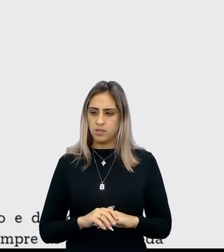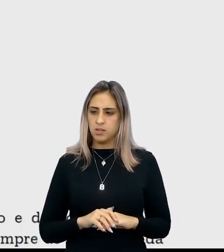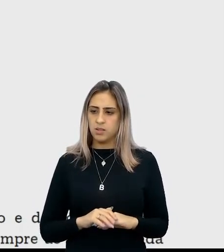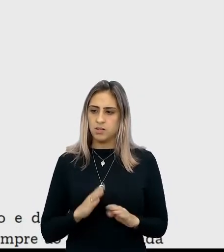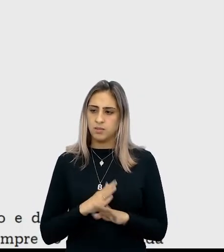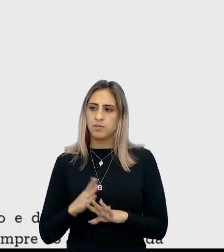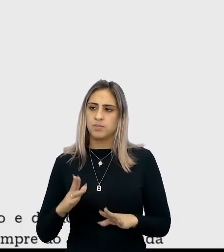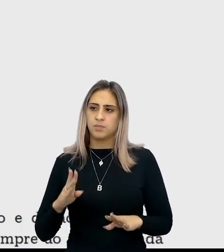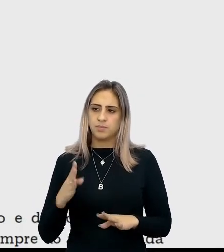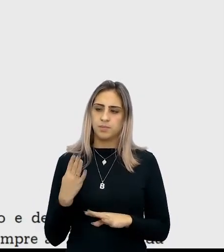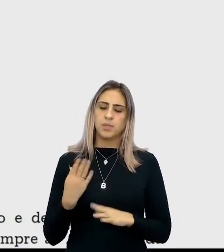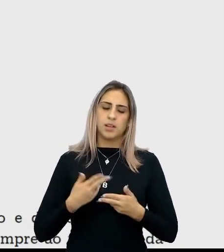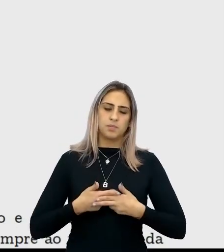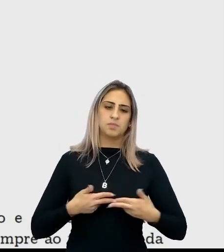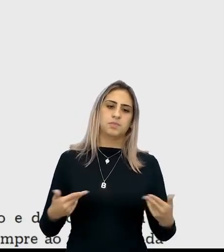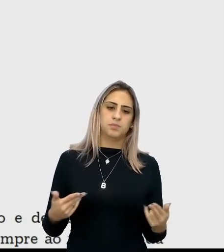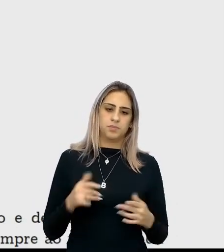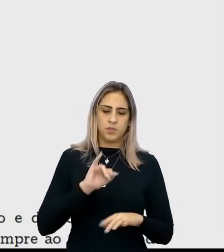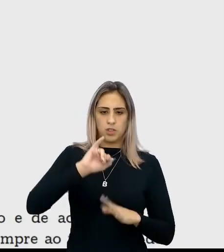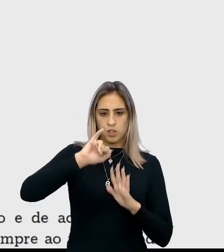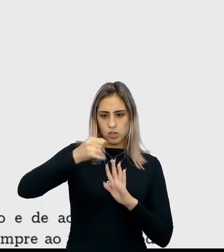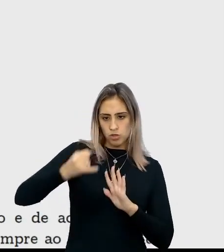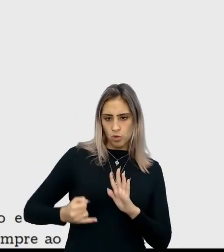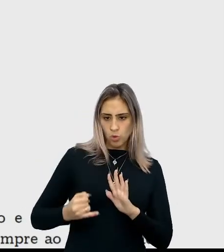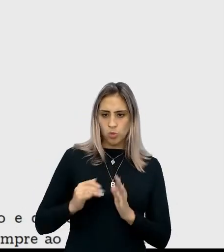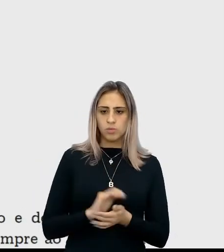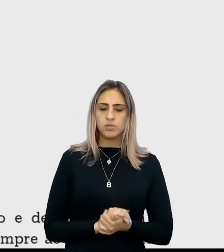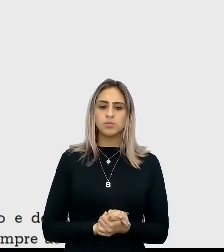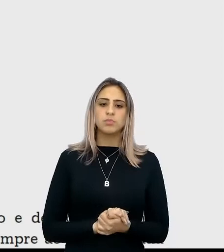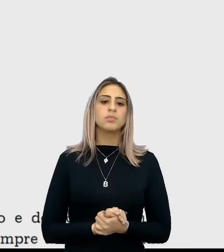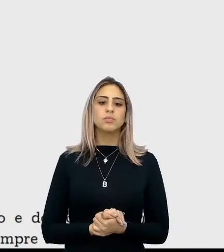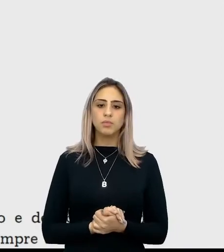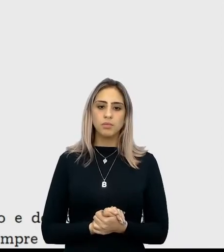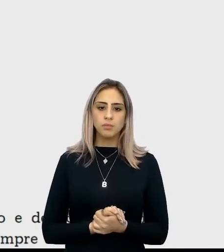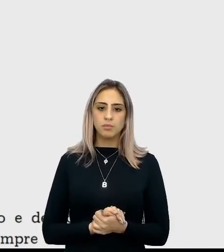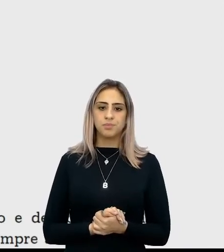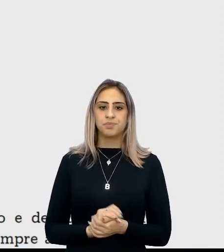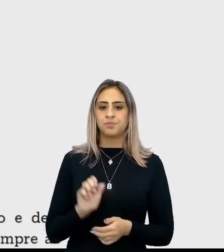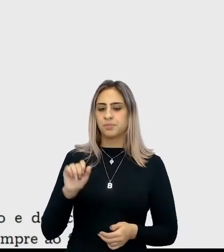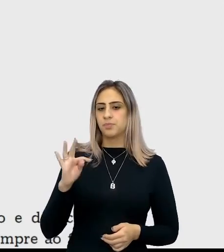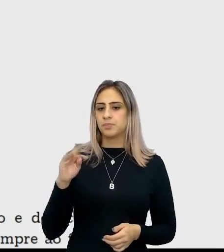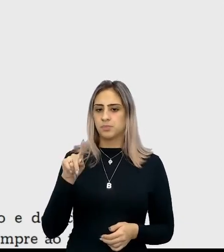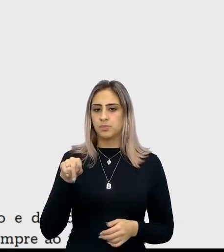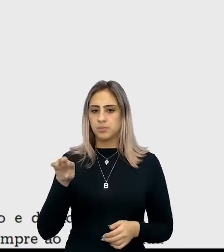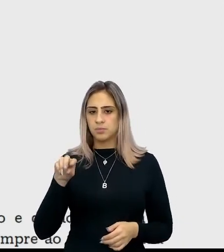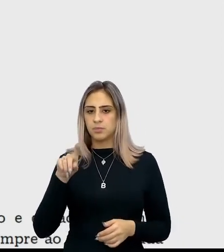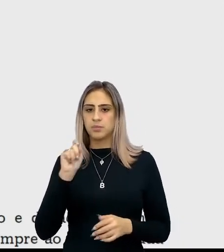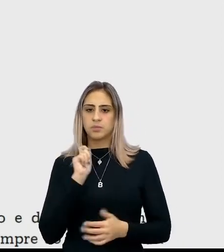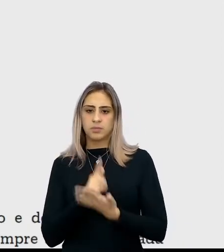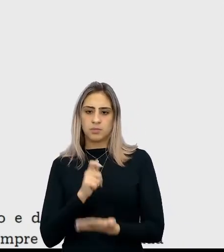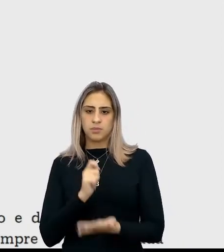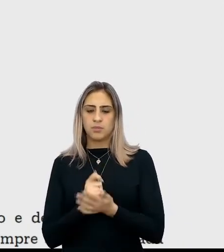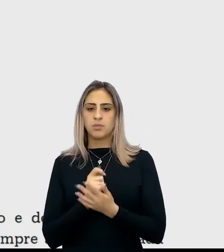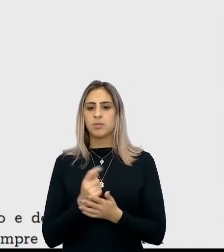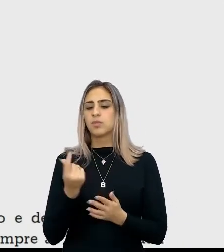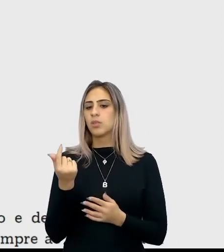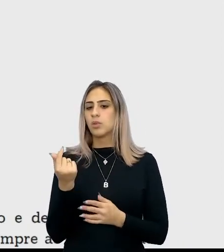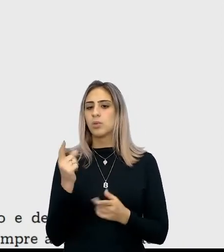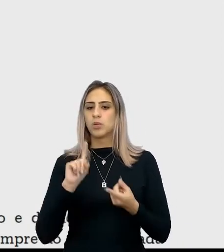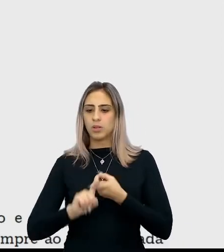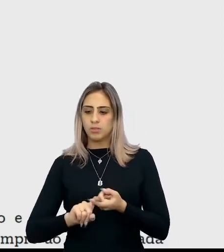lado do N, a gente tem juros, amortização, pagamento e saldo